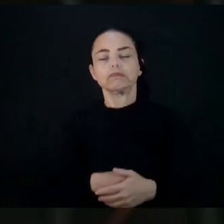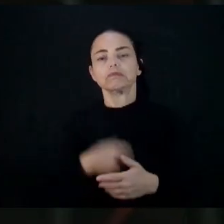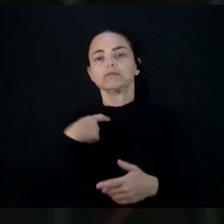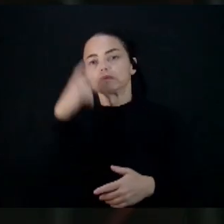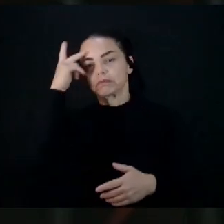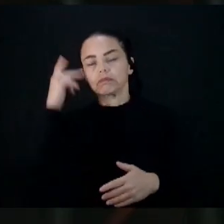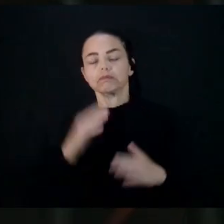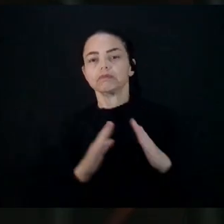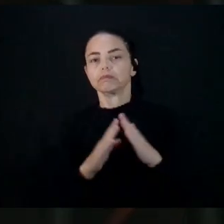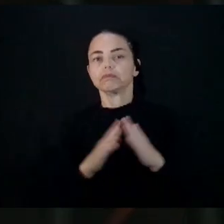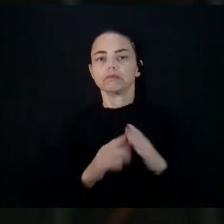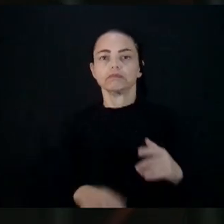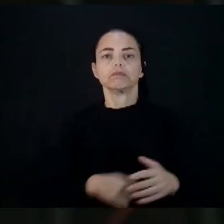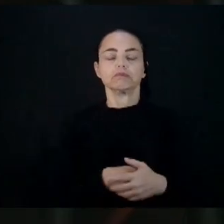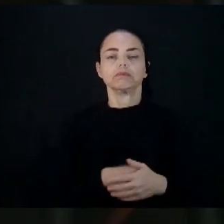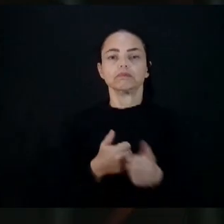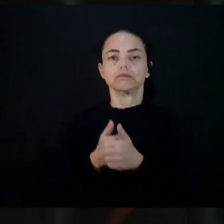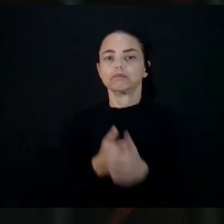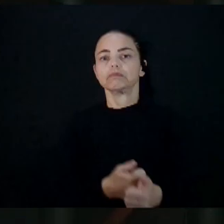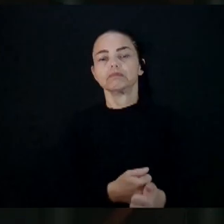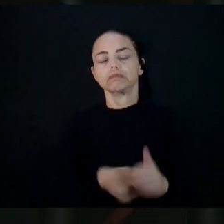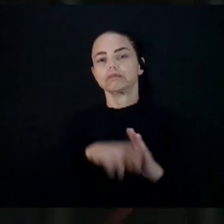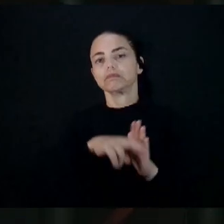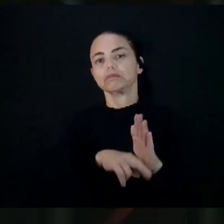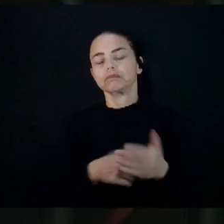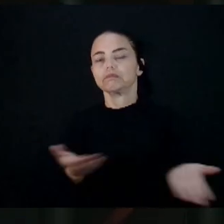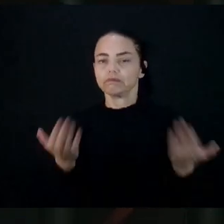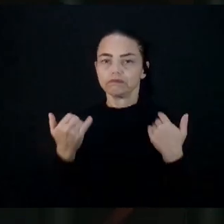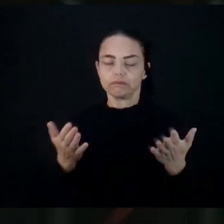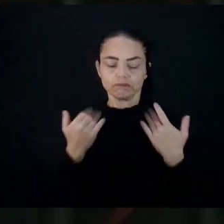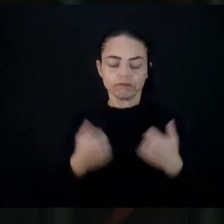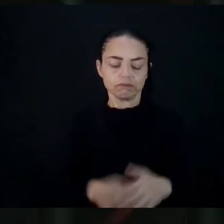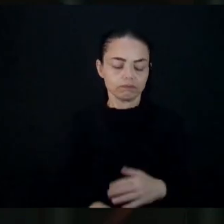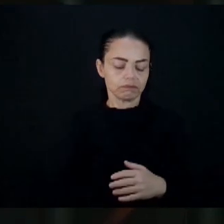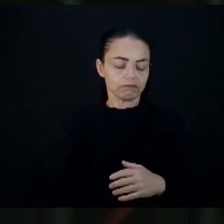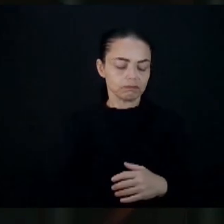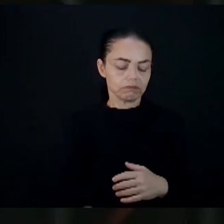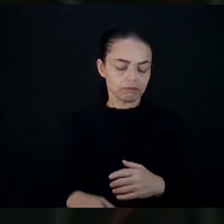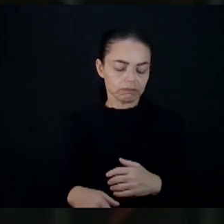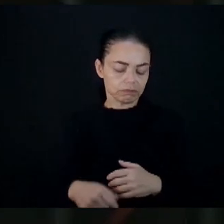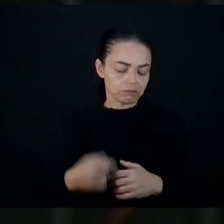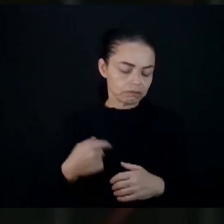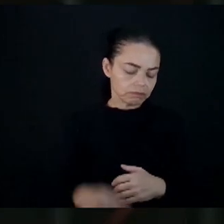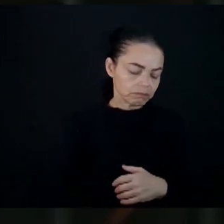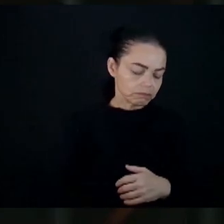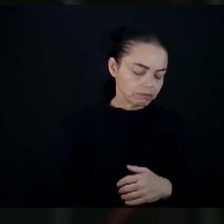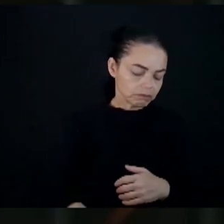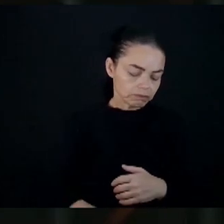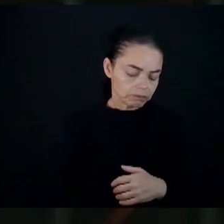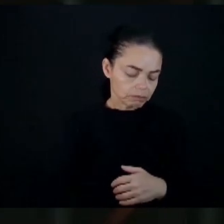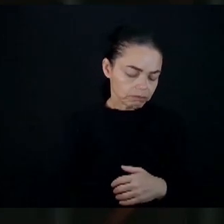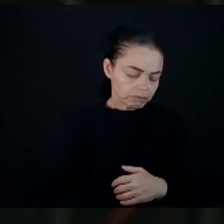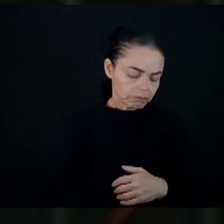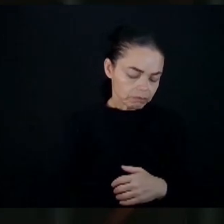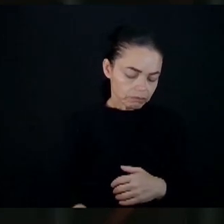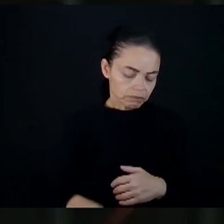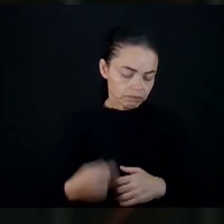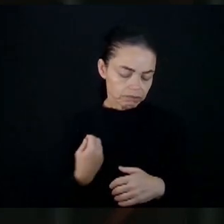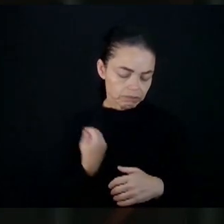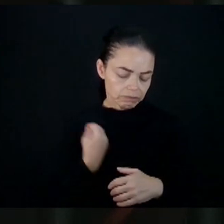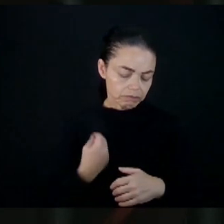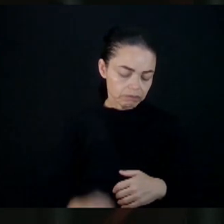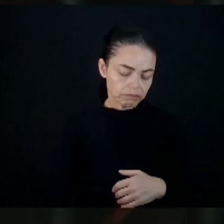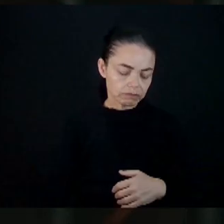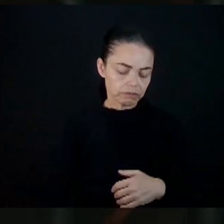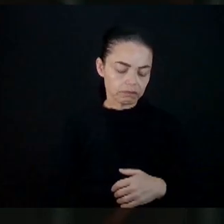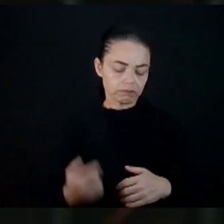né, quem está acompanhando o programa. Então, vamos ver quem é que está conosco. Produção, pode colocar na tela, por gentileza, a gente lê aqui agora. Marcos Silva, do